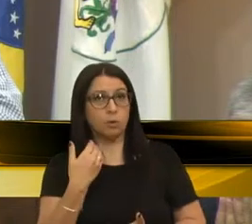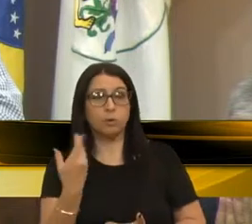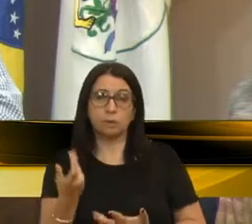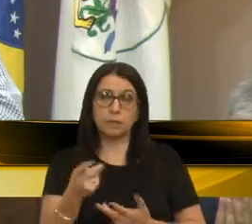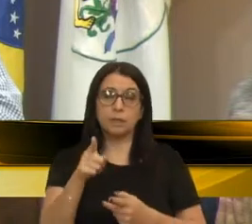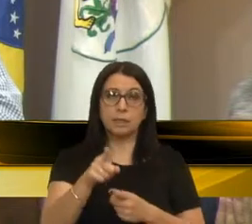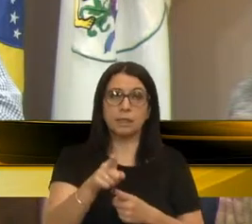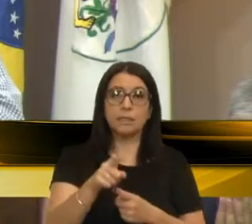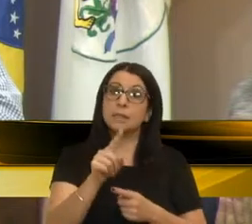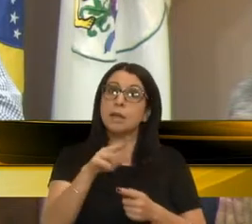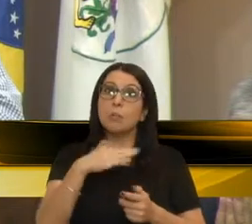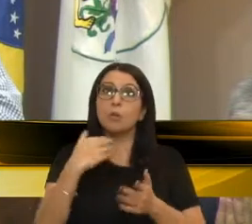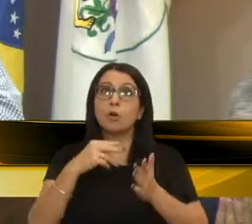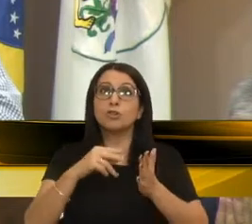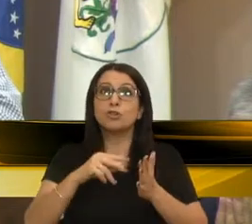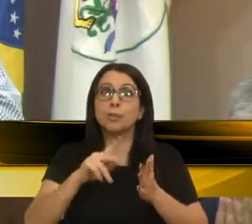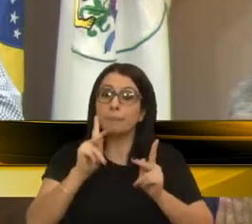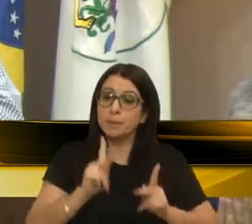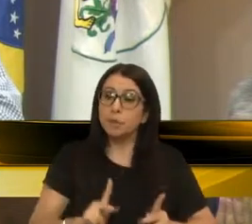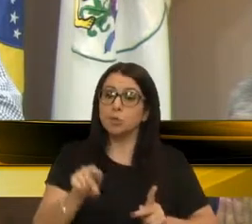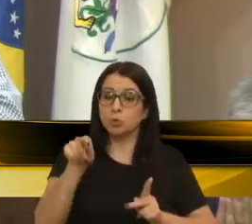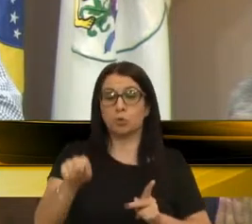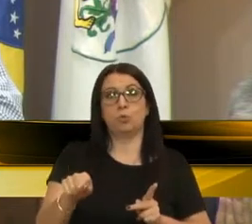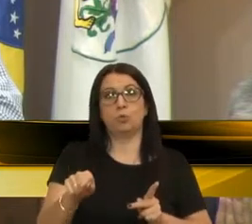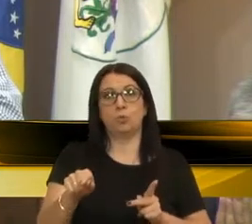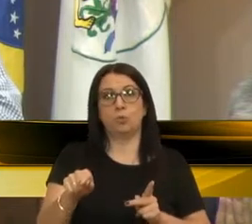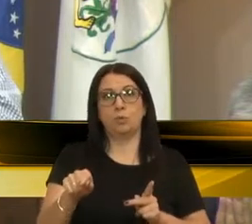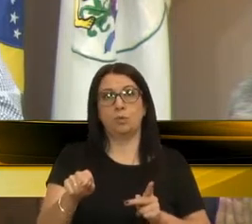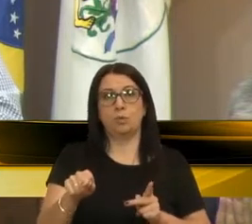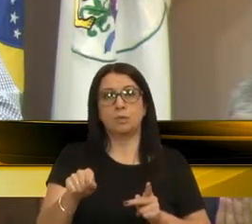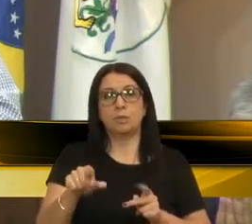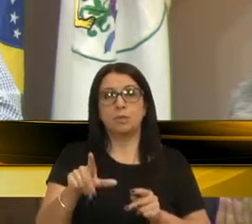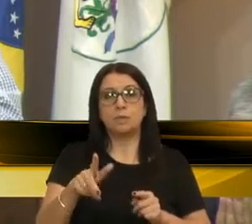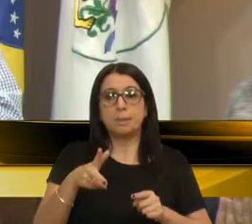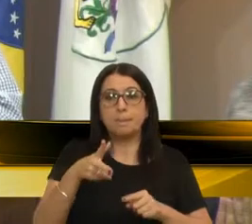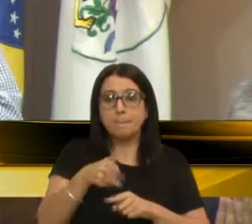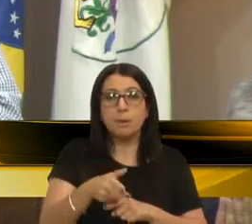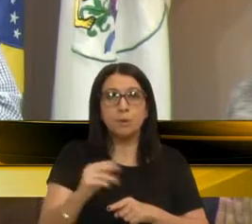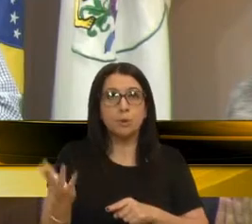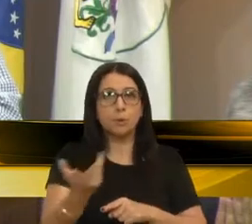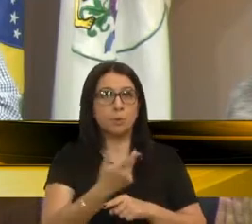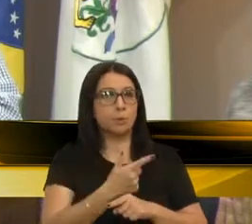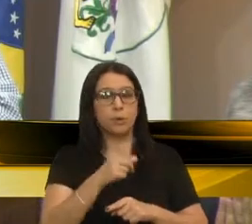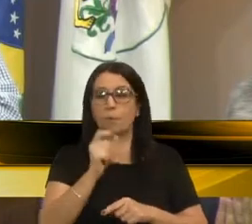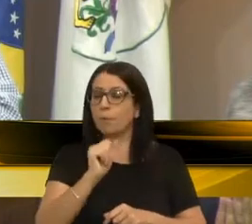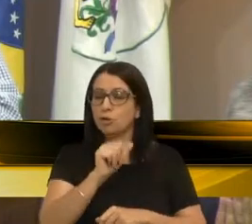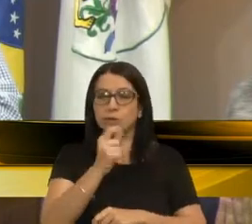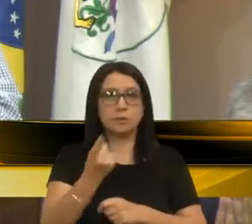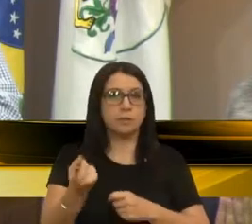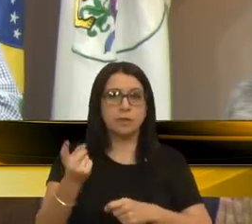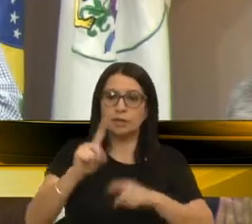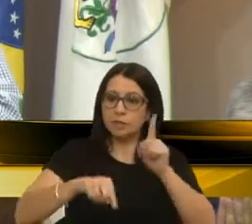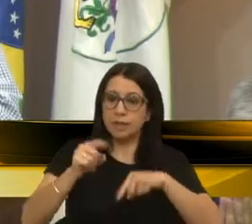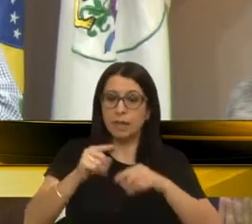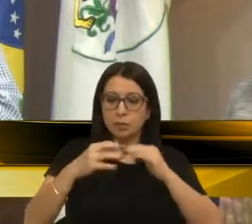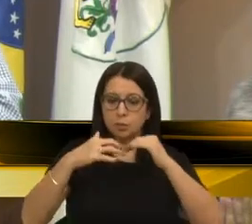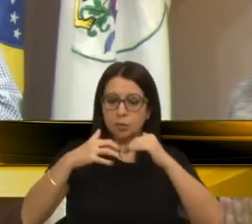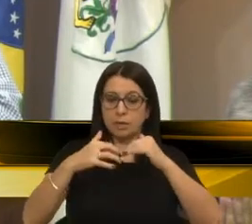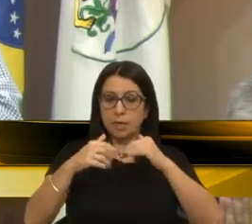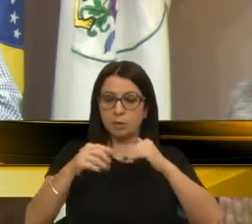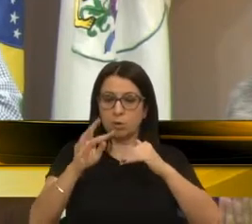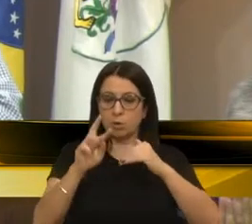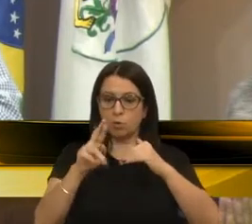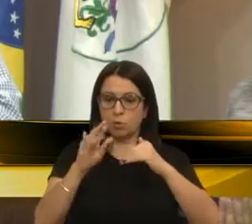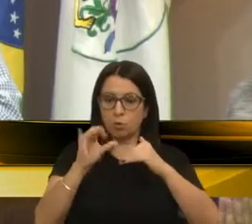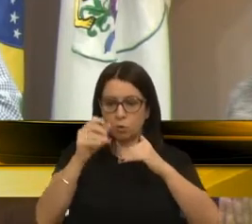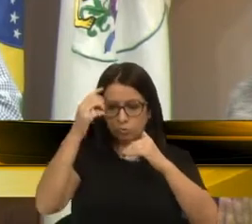encefálica é a morte da pessoa propriamente dita, interrupção definitiva e irreversível das atividades do cérebro e do tronco